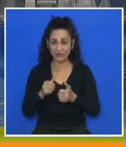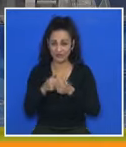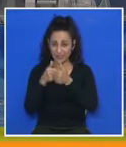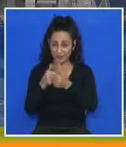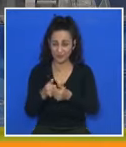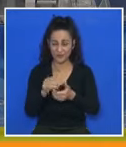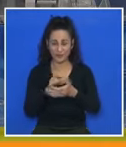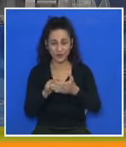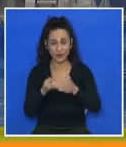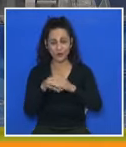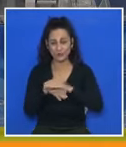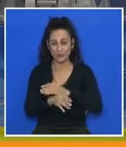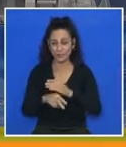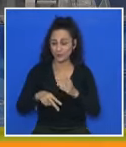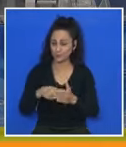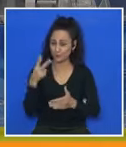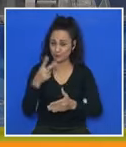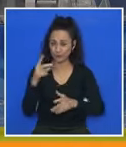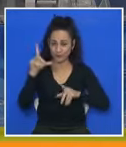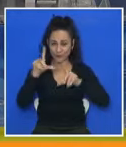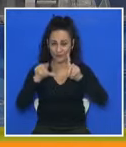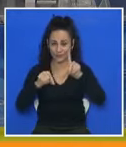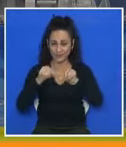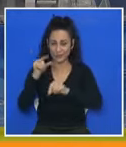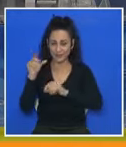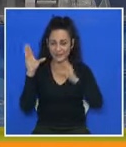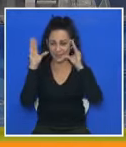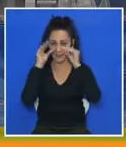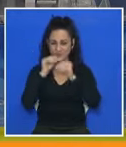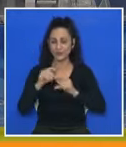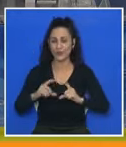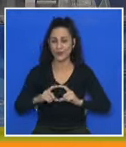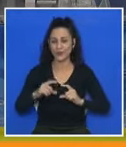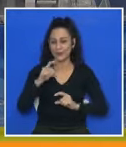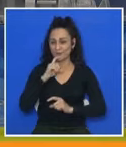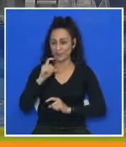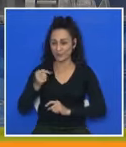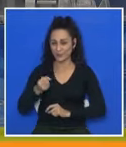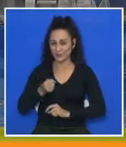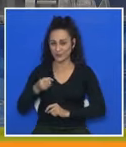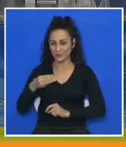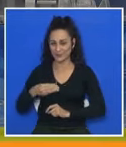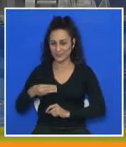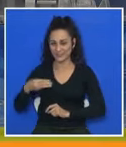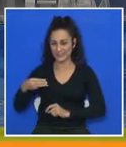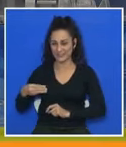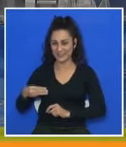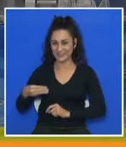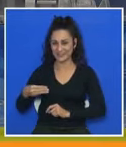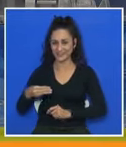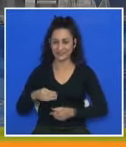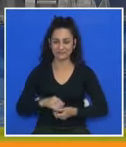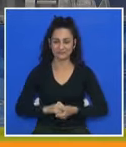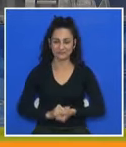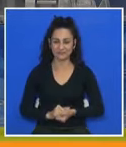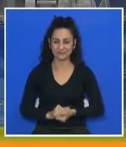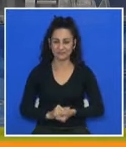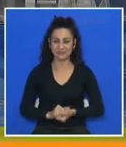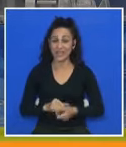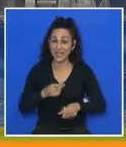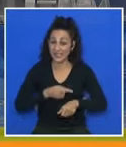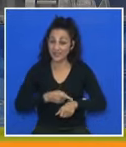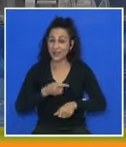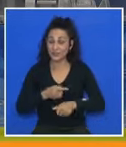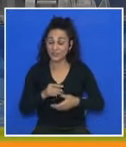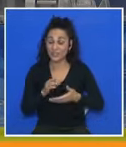conferindo Lotomania, o segundo sorteio da noite. Bola verde, número 33. Verde 33. Ainda